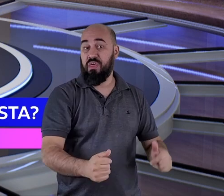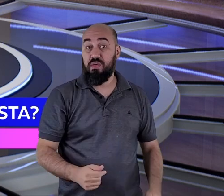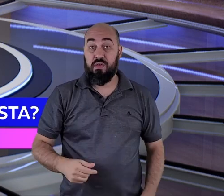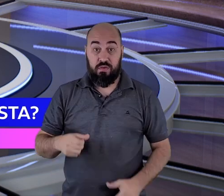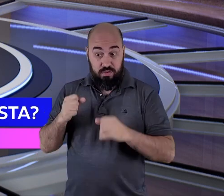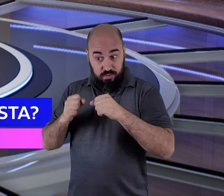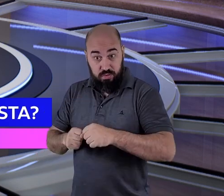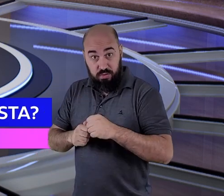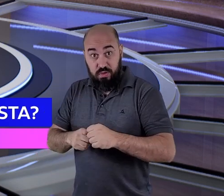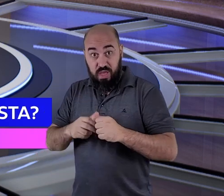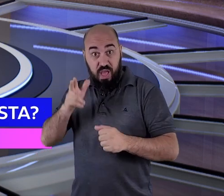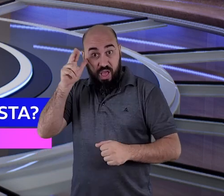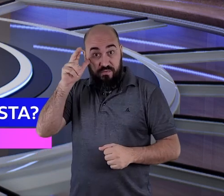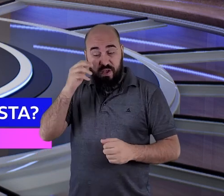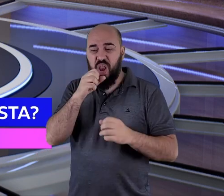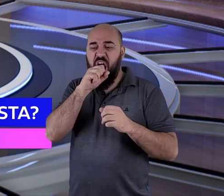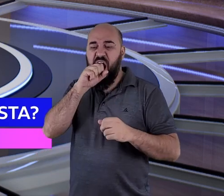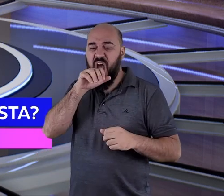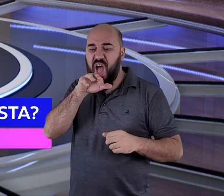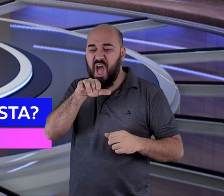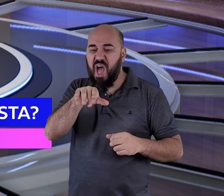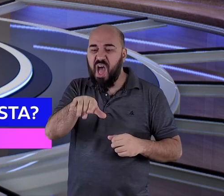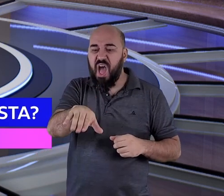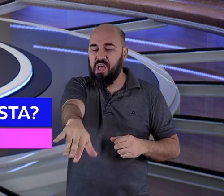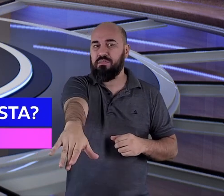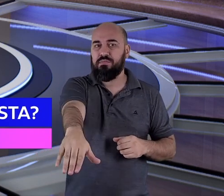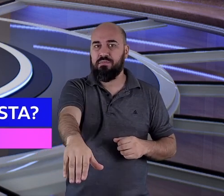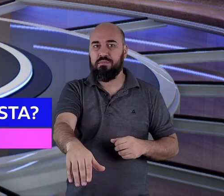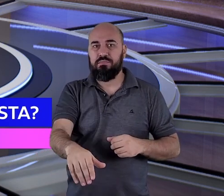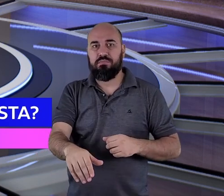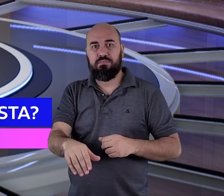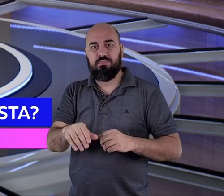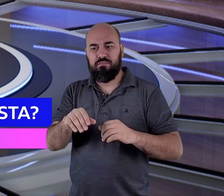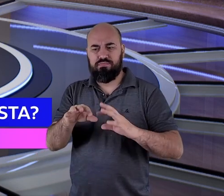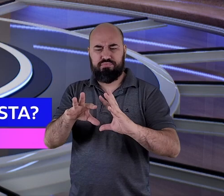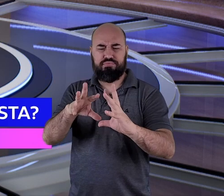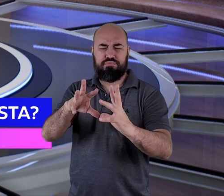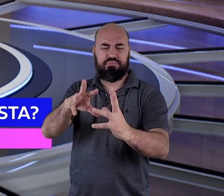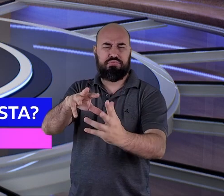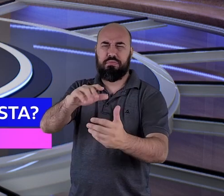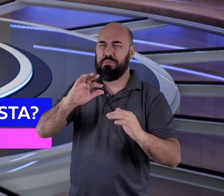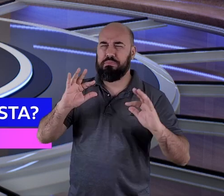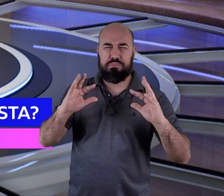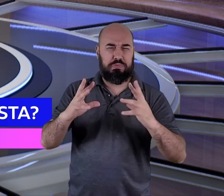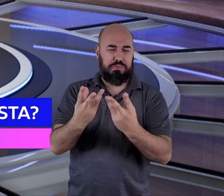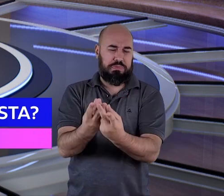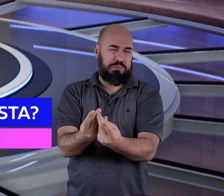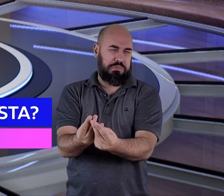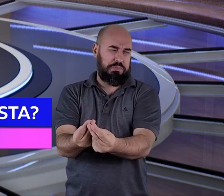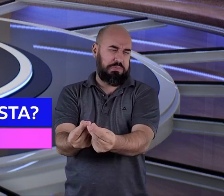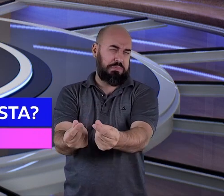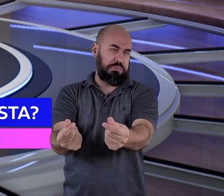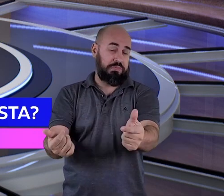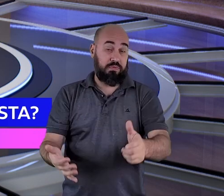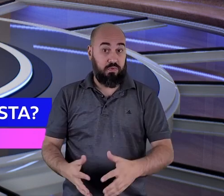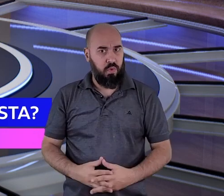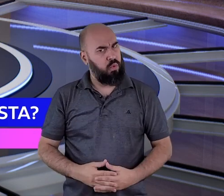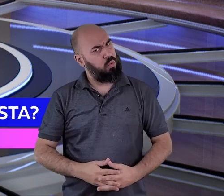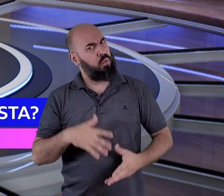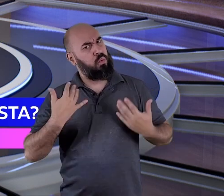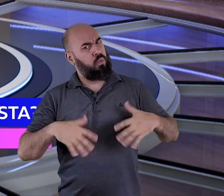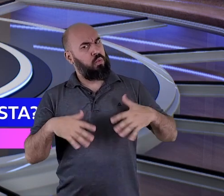E todas as aves se fartaram das suas carnes. Que imagem